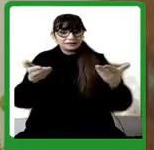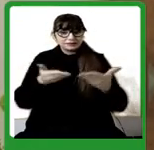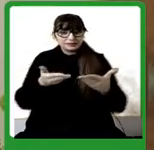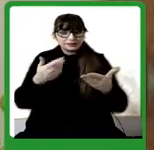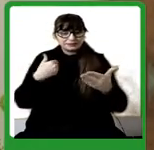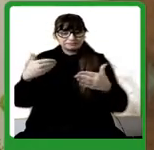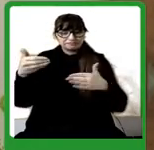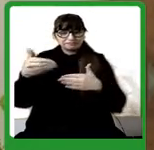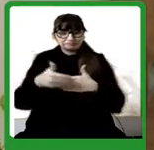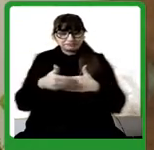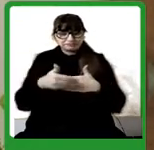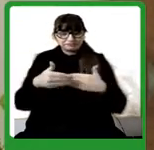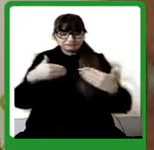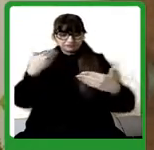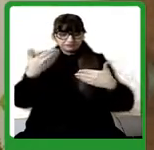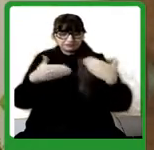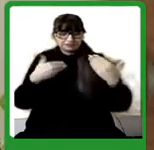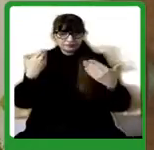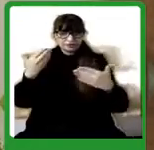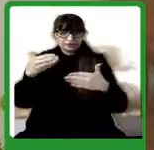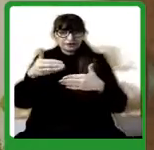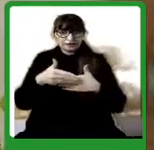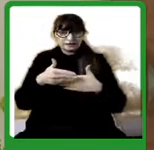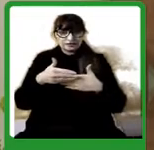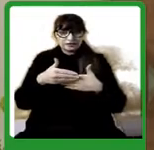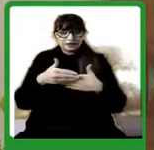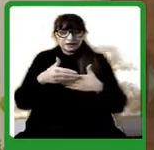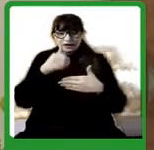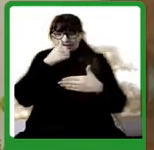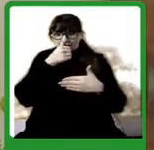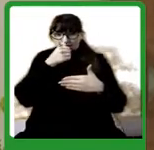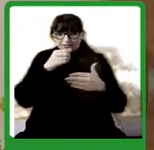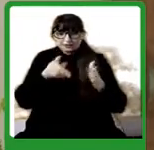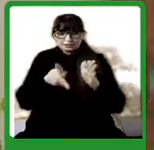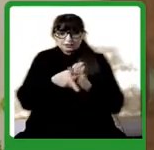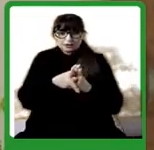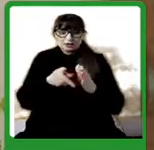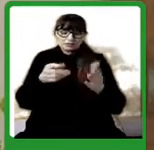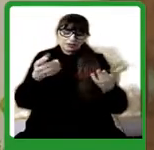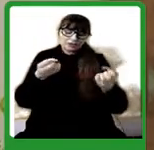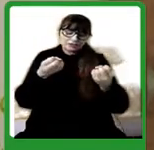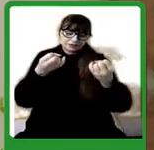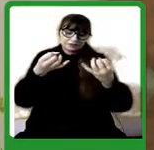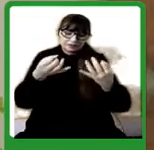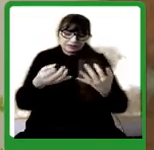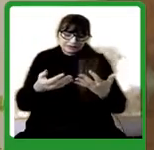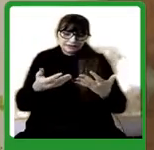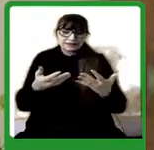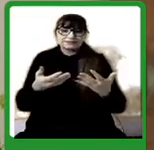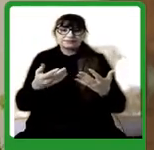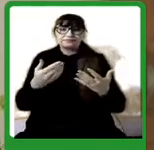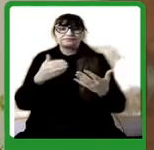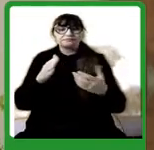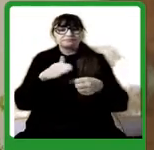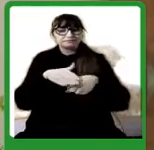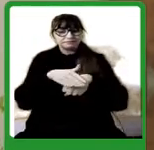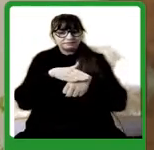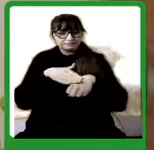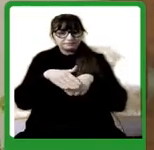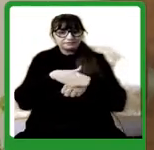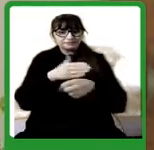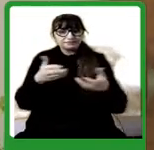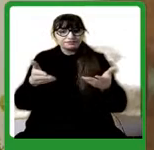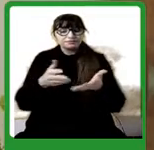Eu vou admitir aqui em rede nacional, o que eu já conversava hoje à tarde com meus companheiros